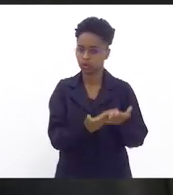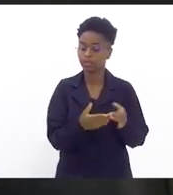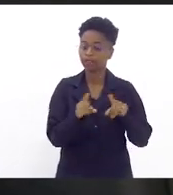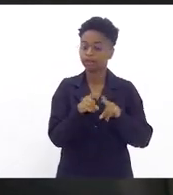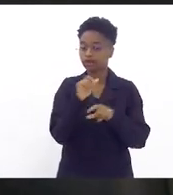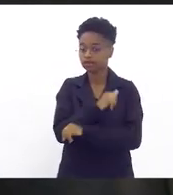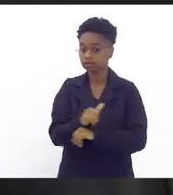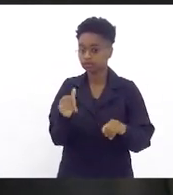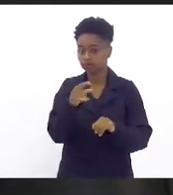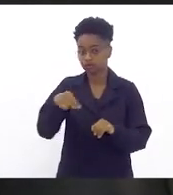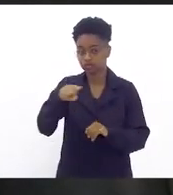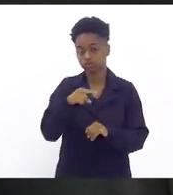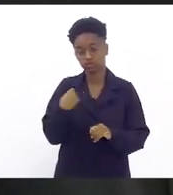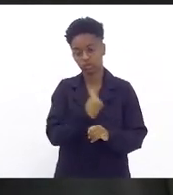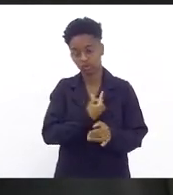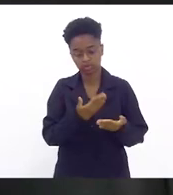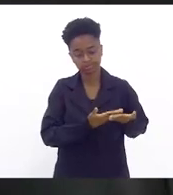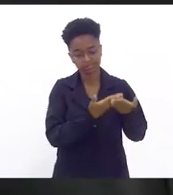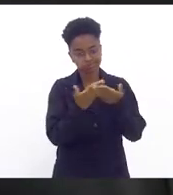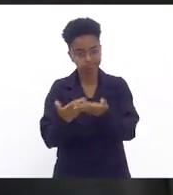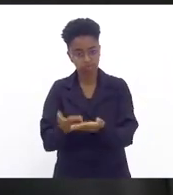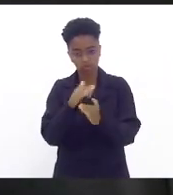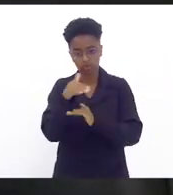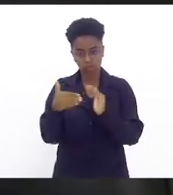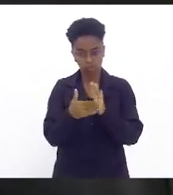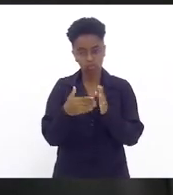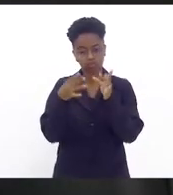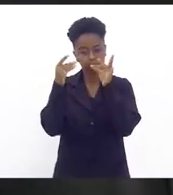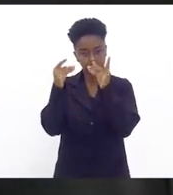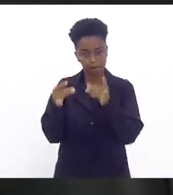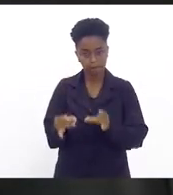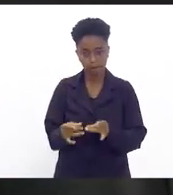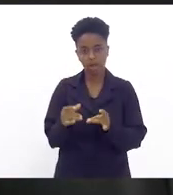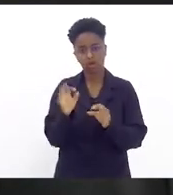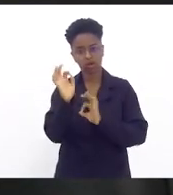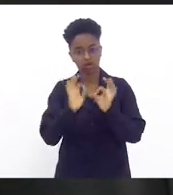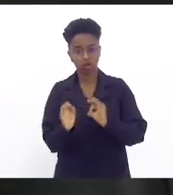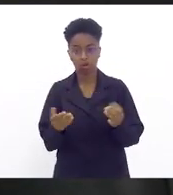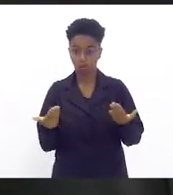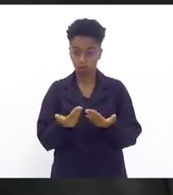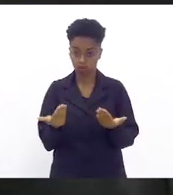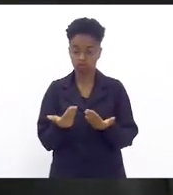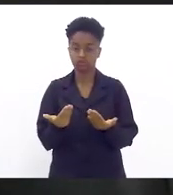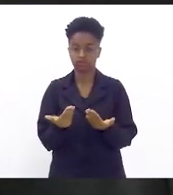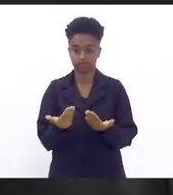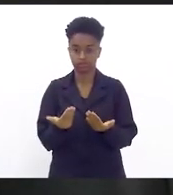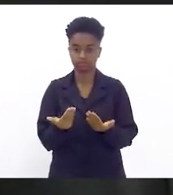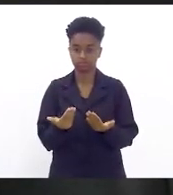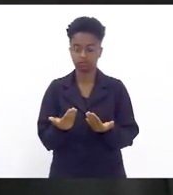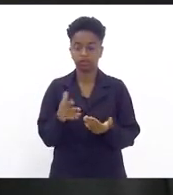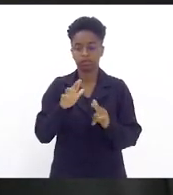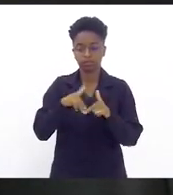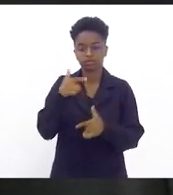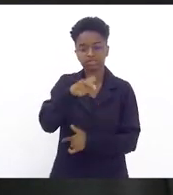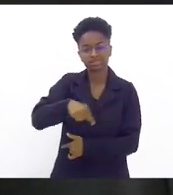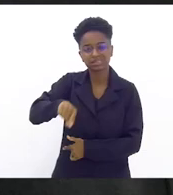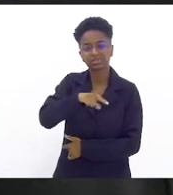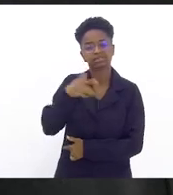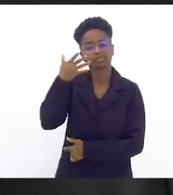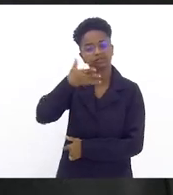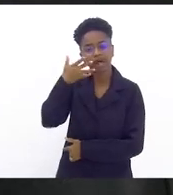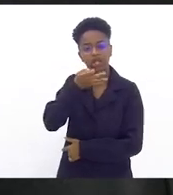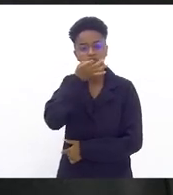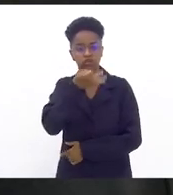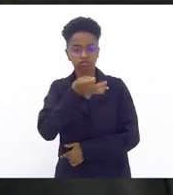vocês que a gente vai encaminhar tudo que a gente acolheu e acomodou aqui na tarde de hoje a partir das falas das